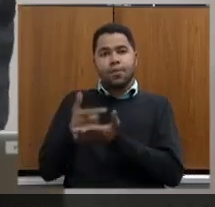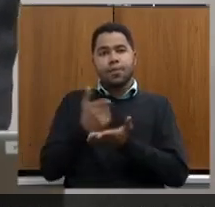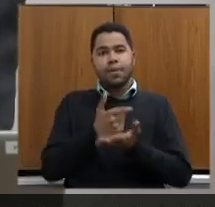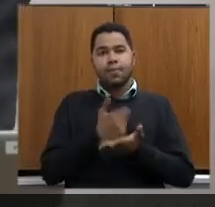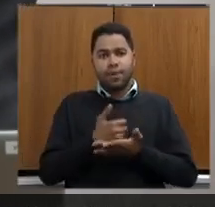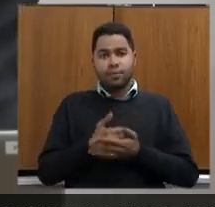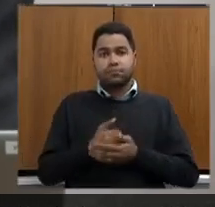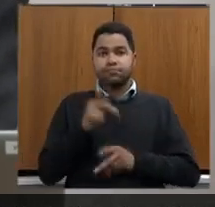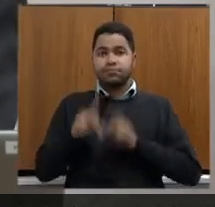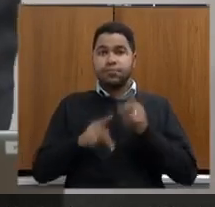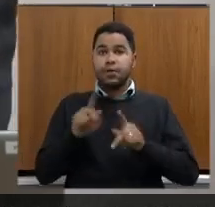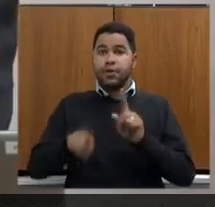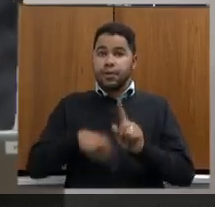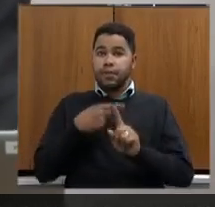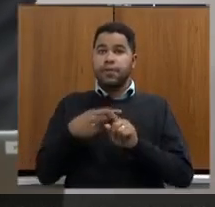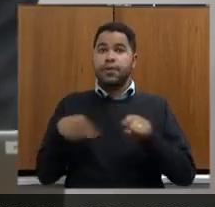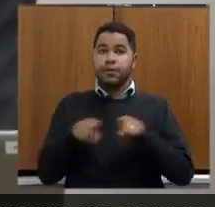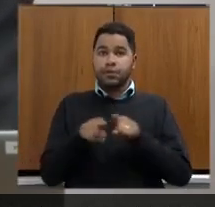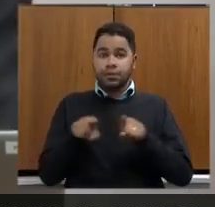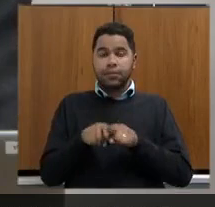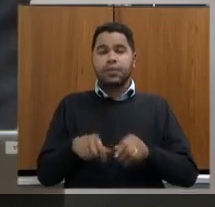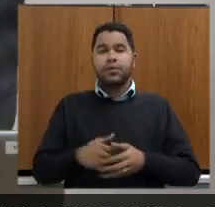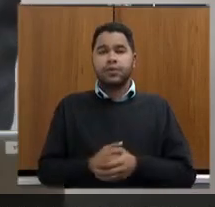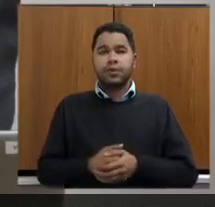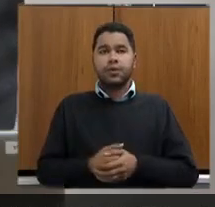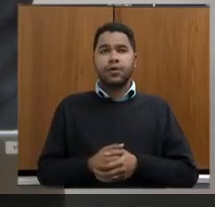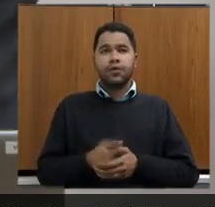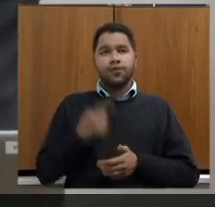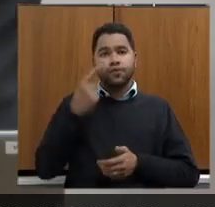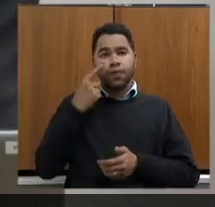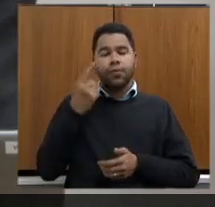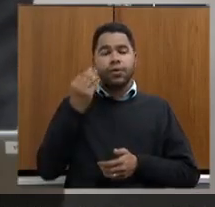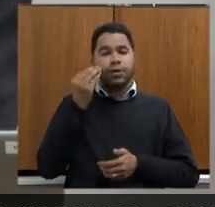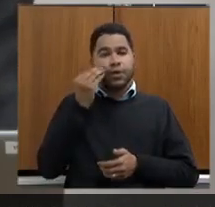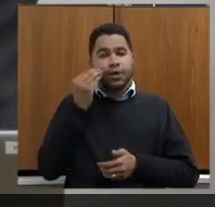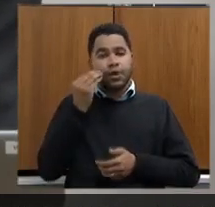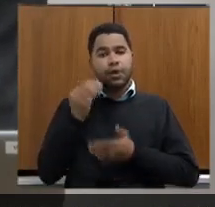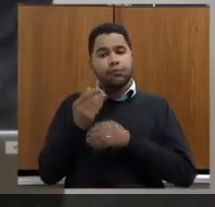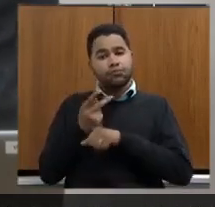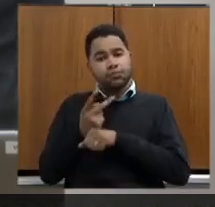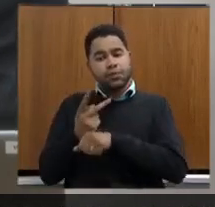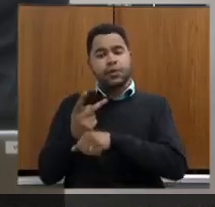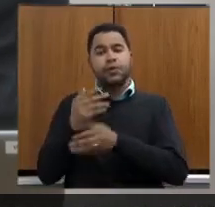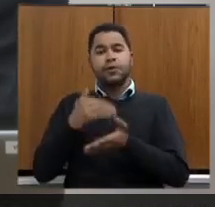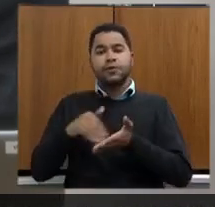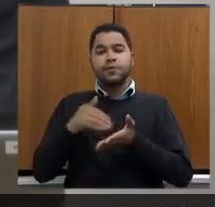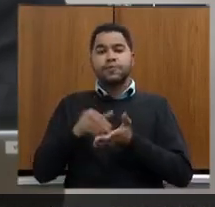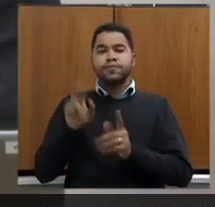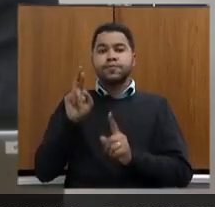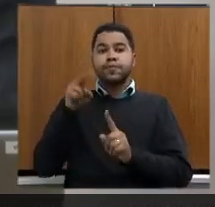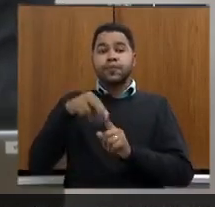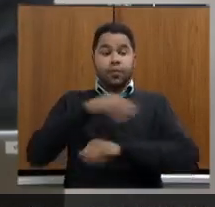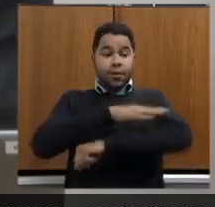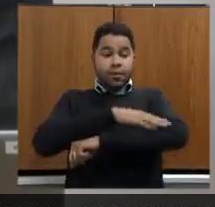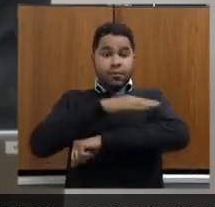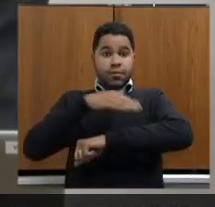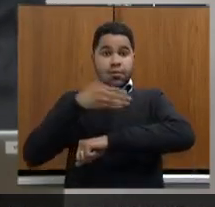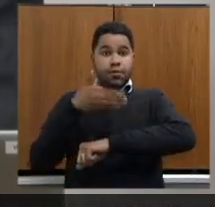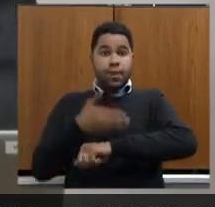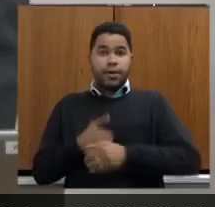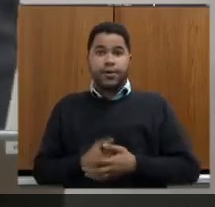populações e mais eu também não procurar também secretaria não tiverem a Brumadinho